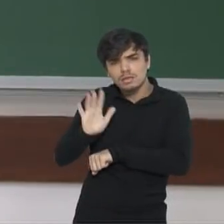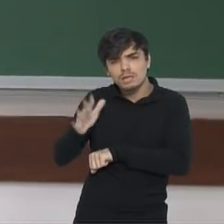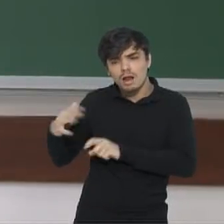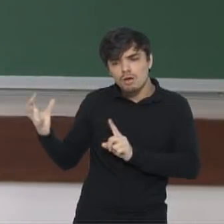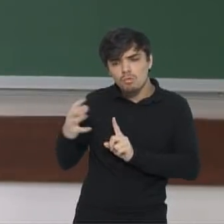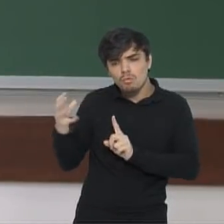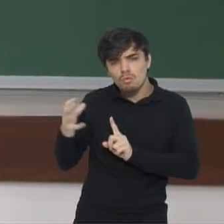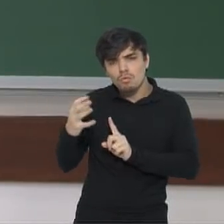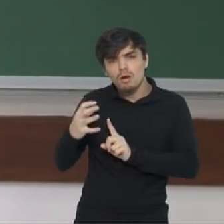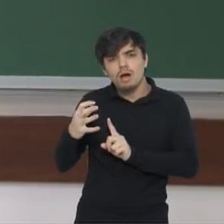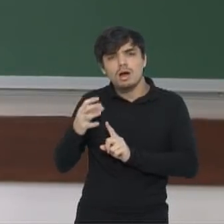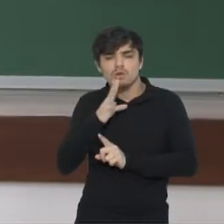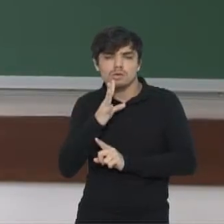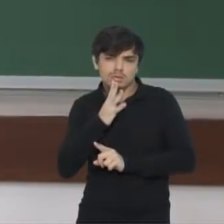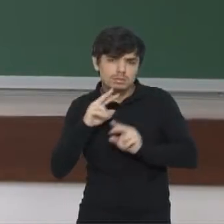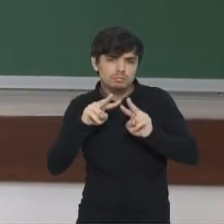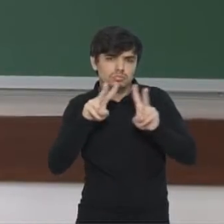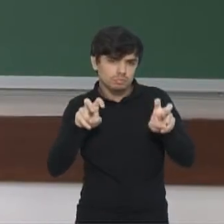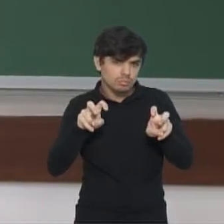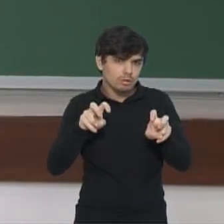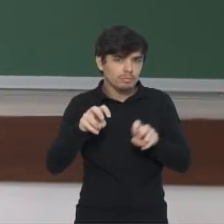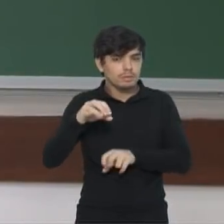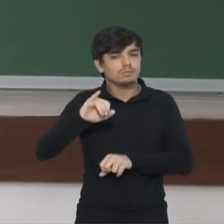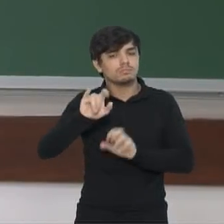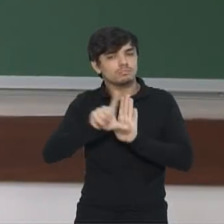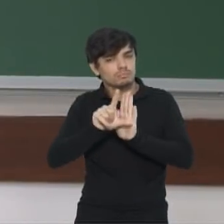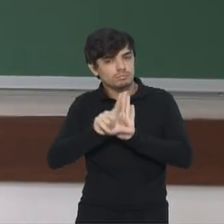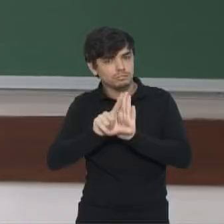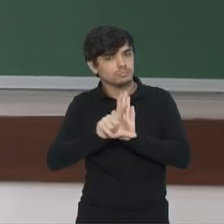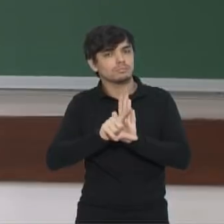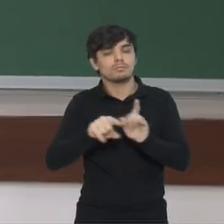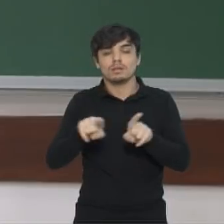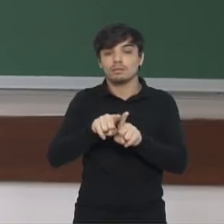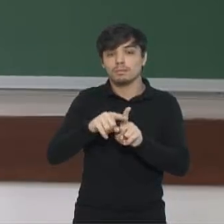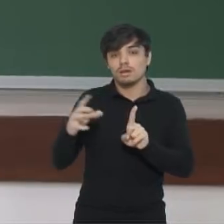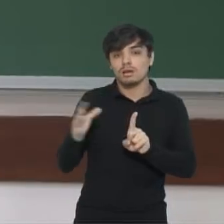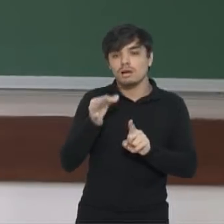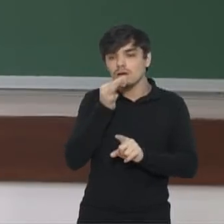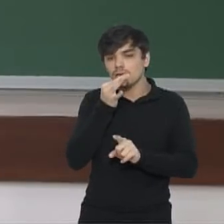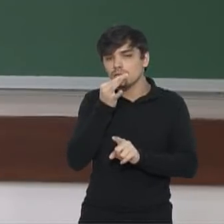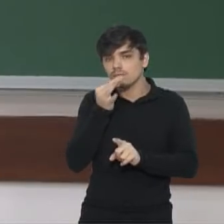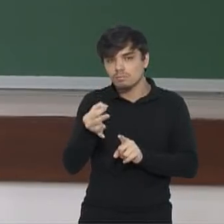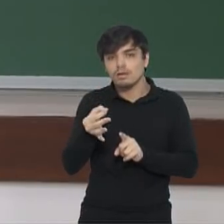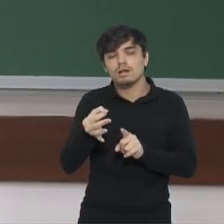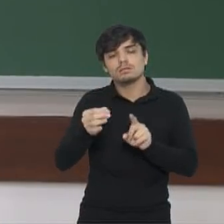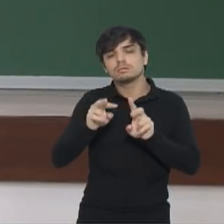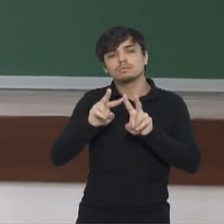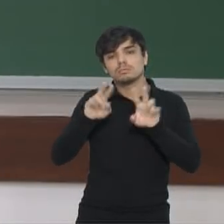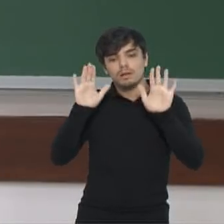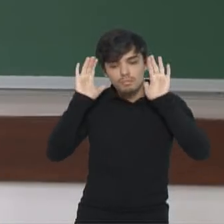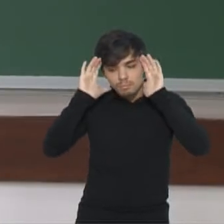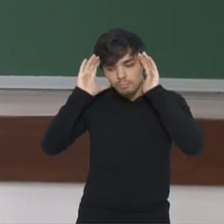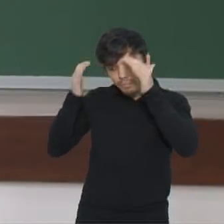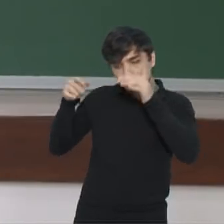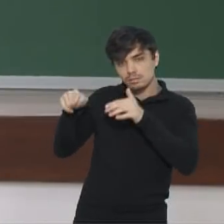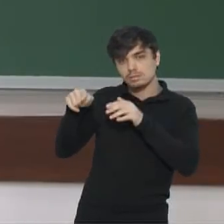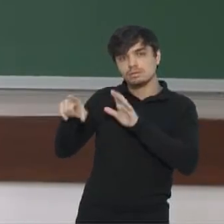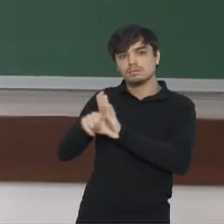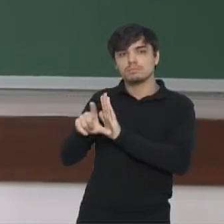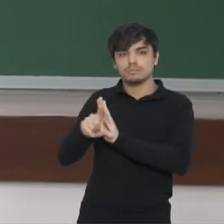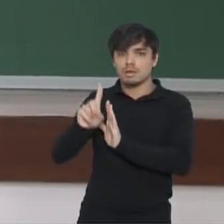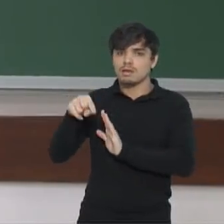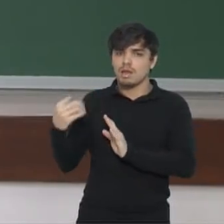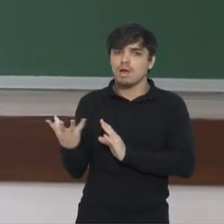eram habituadas a conhecer um pouco sobre as leis e eram orientadas sempre a obedecer essas leis, coisa que é muito